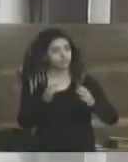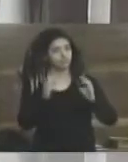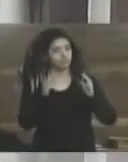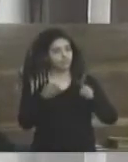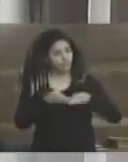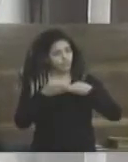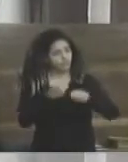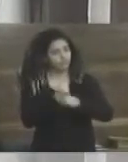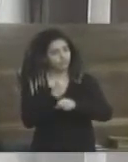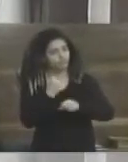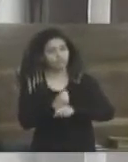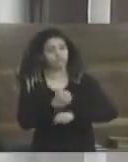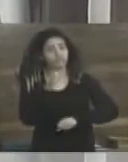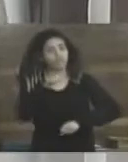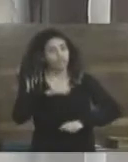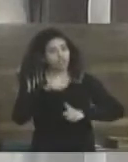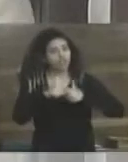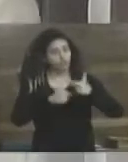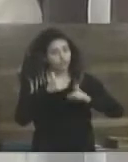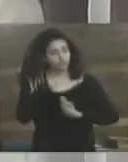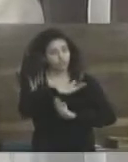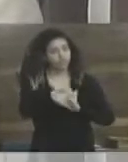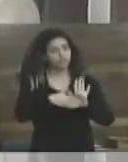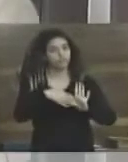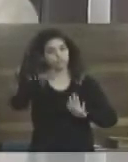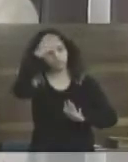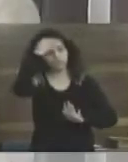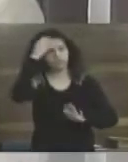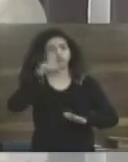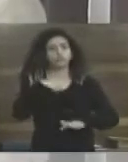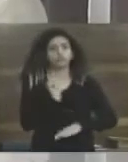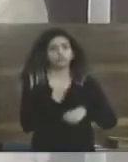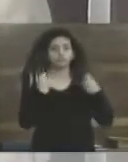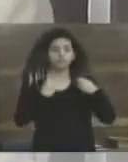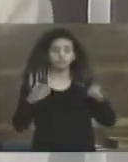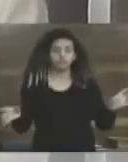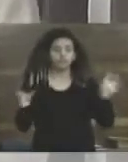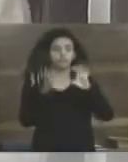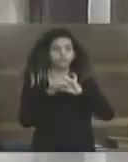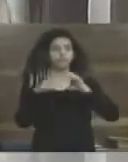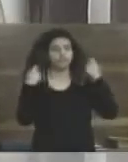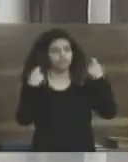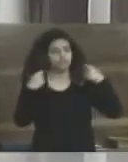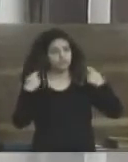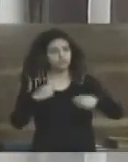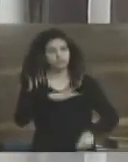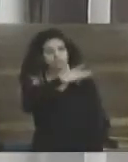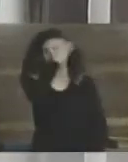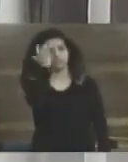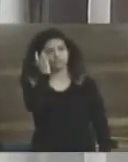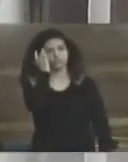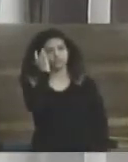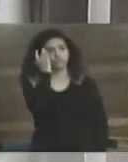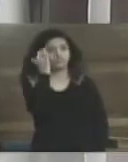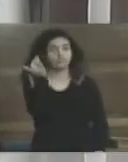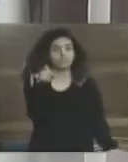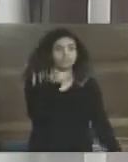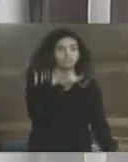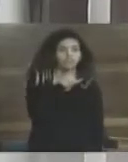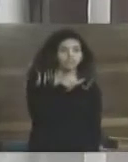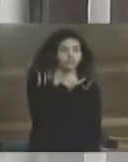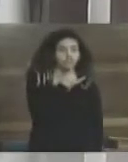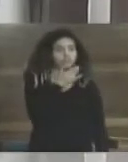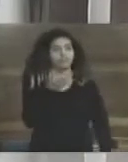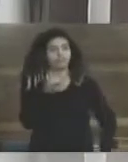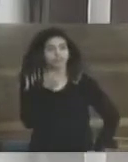toda a sociedade de Angra dos Reis. Então é um momento que nós temos que dar as mãos. É um momento das pessoas que, infelizmente,